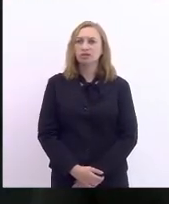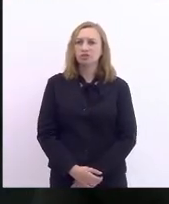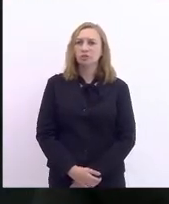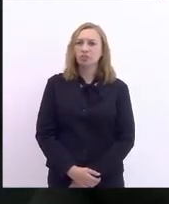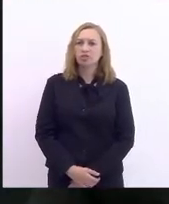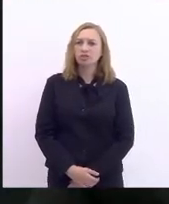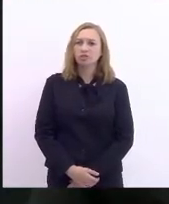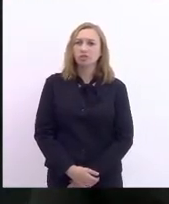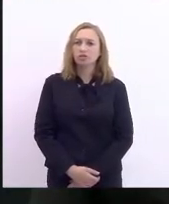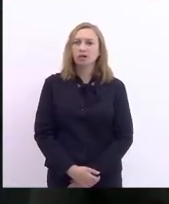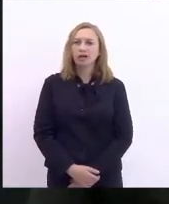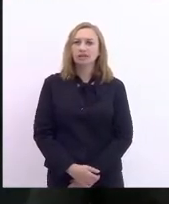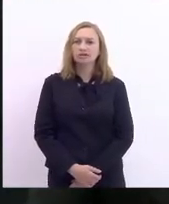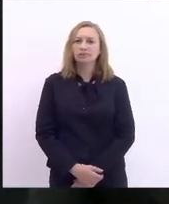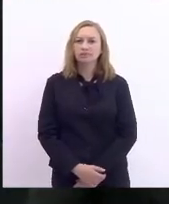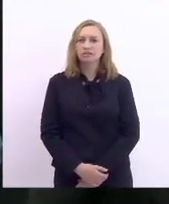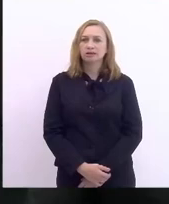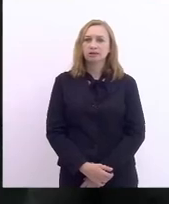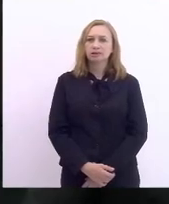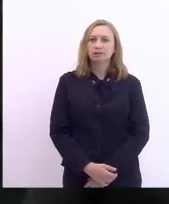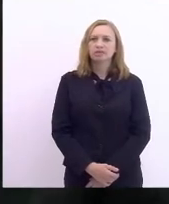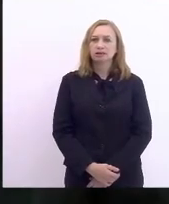E aí